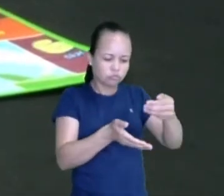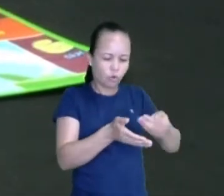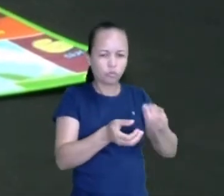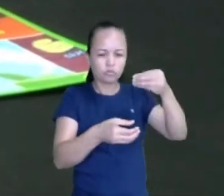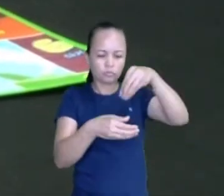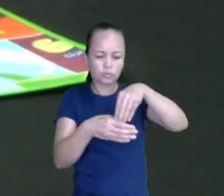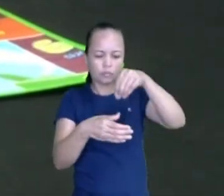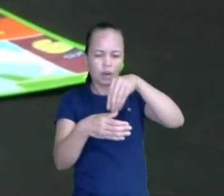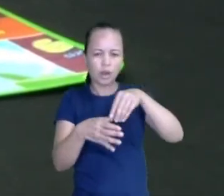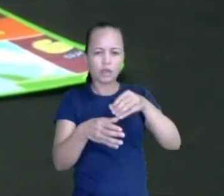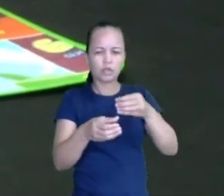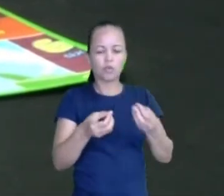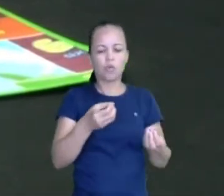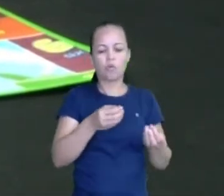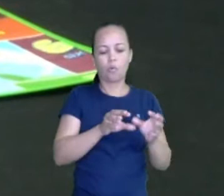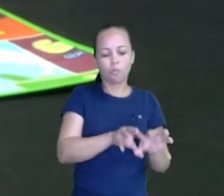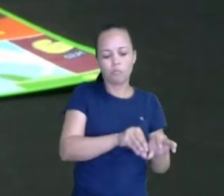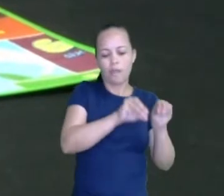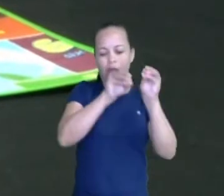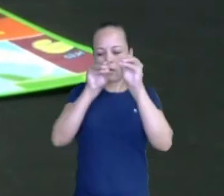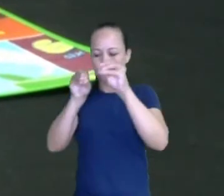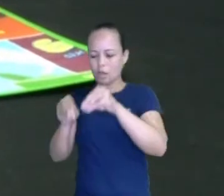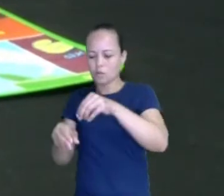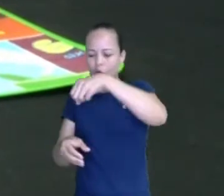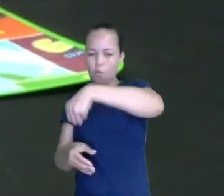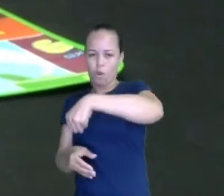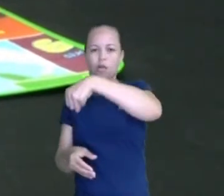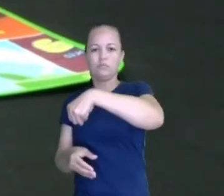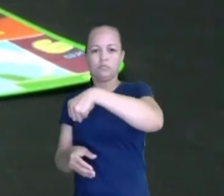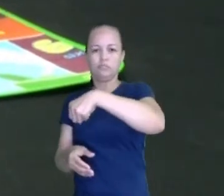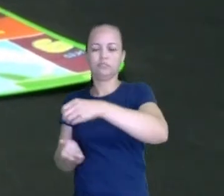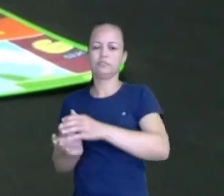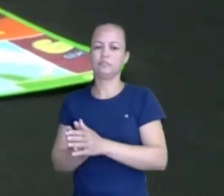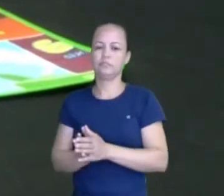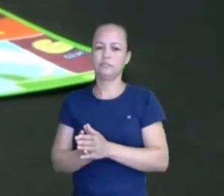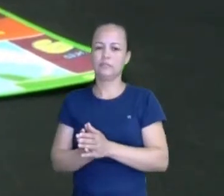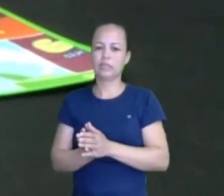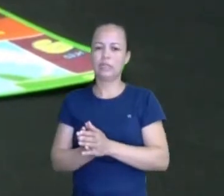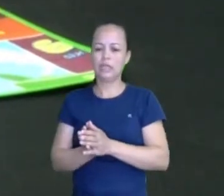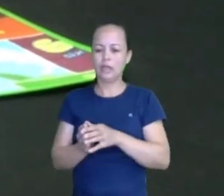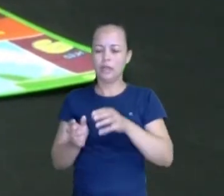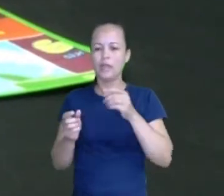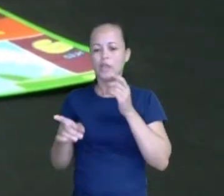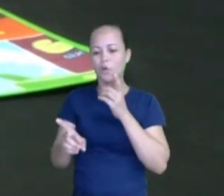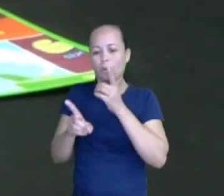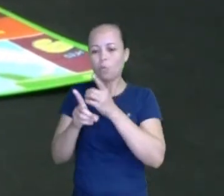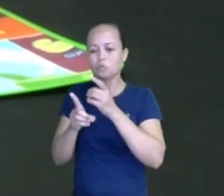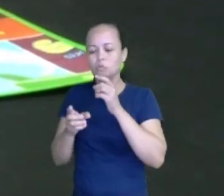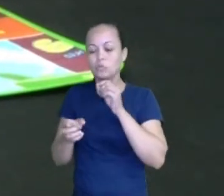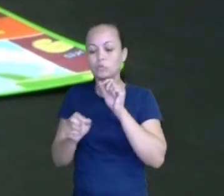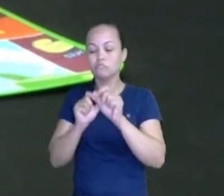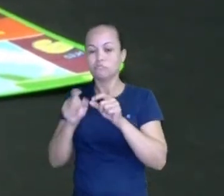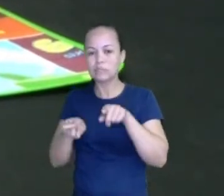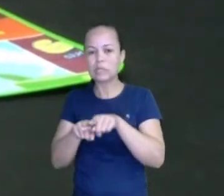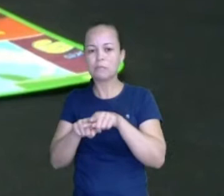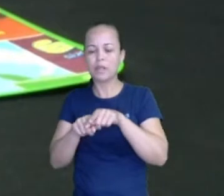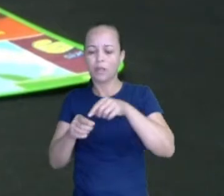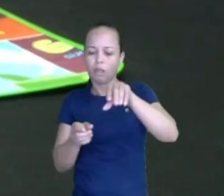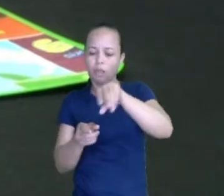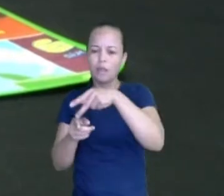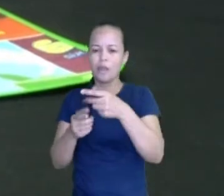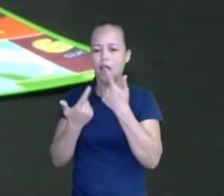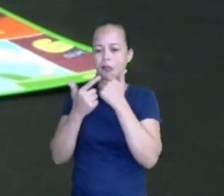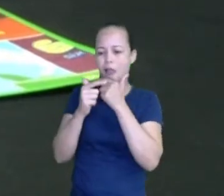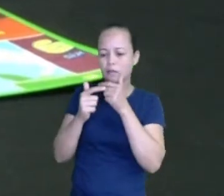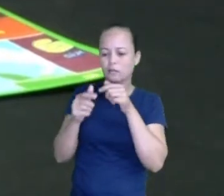colocou-as com cuidado numa cesta. Ele achou a marionete que sempre fizera todo mundo